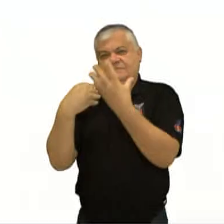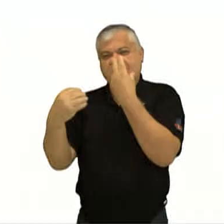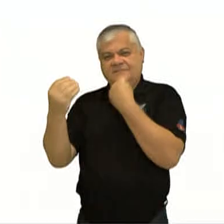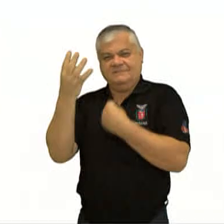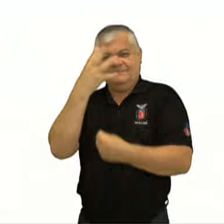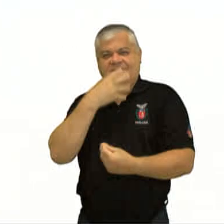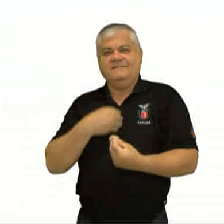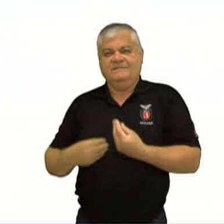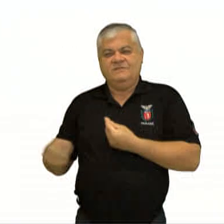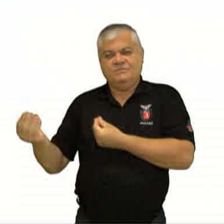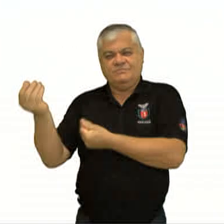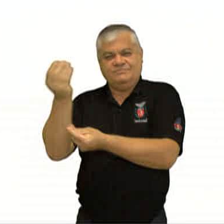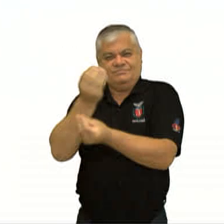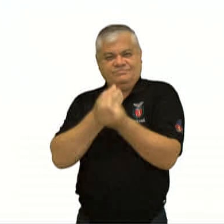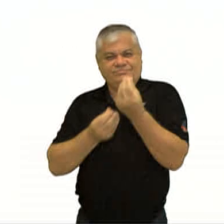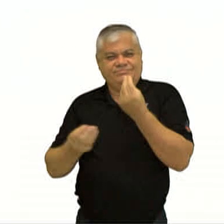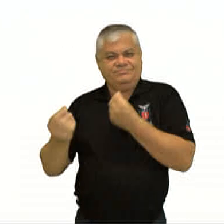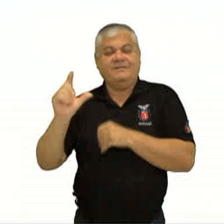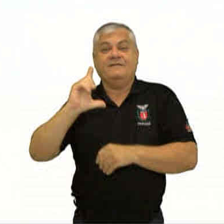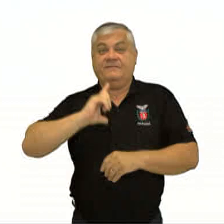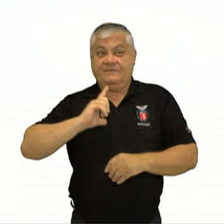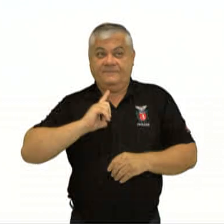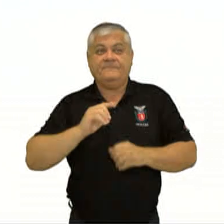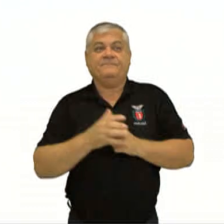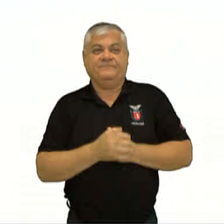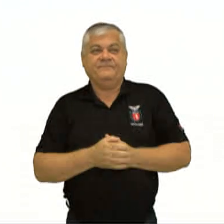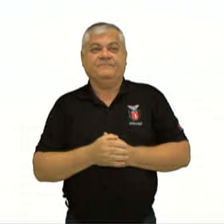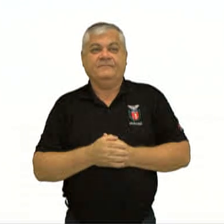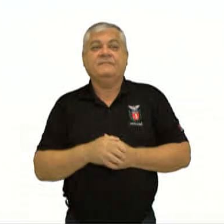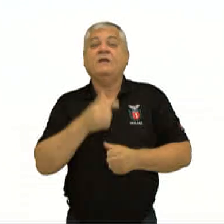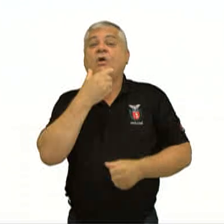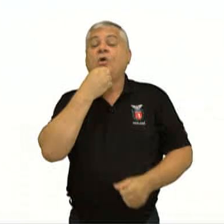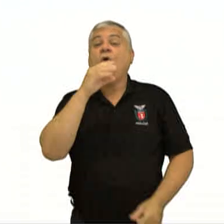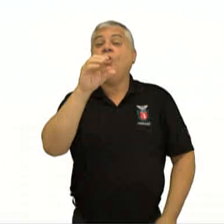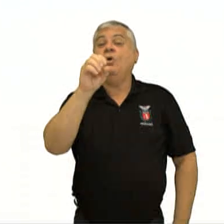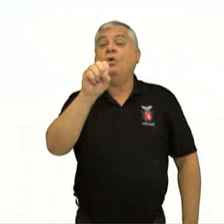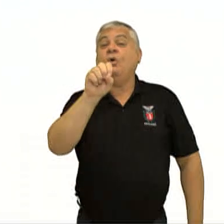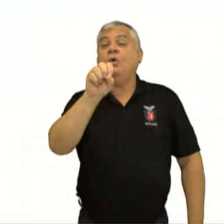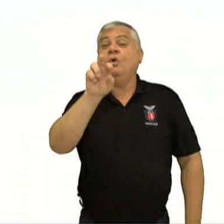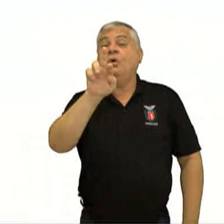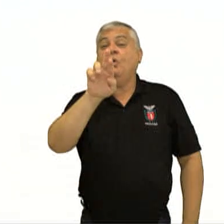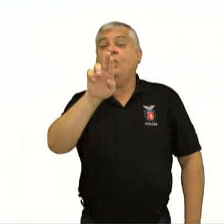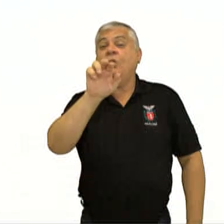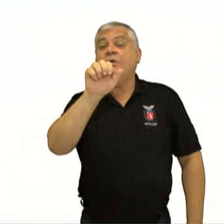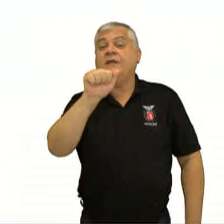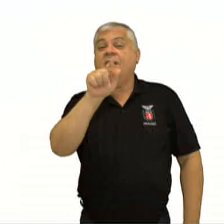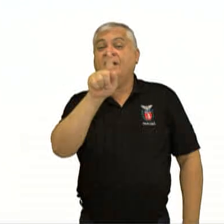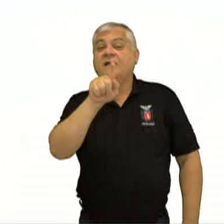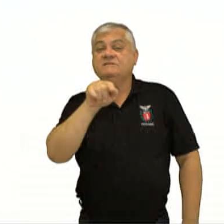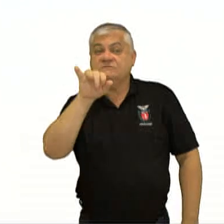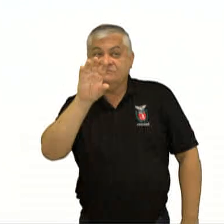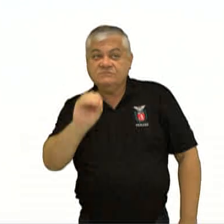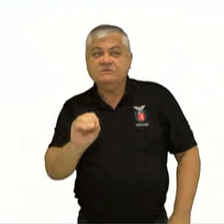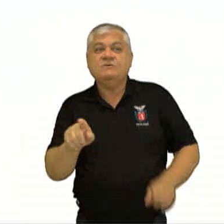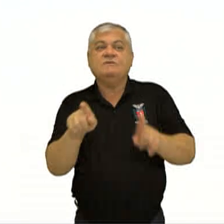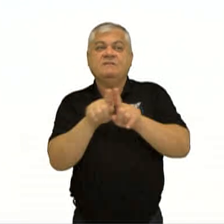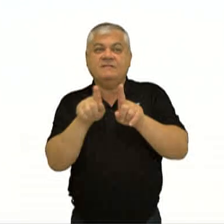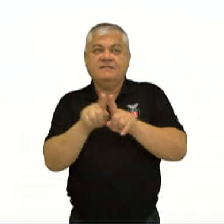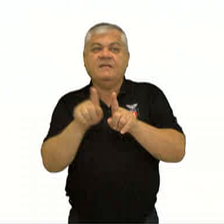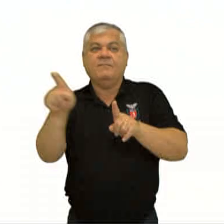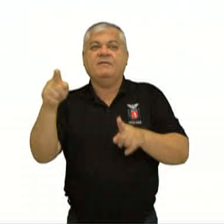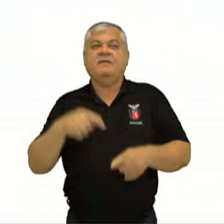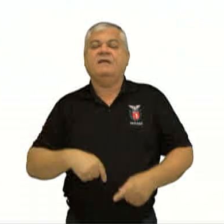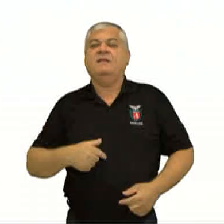que era um enamorado ingênuo, fútil, vaidoso, movido pela paixão. Nunca usam máscara,